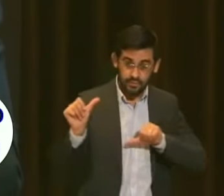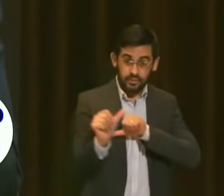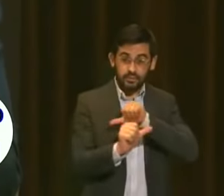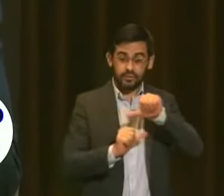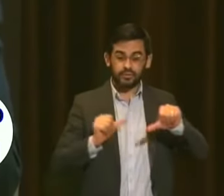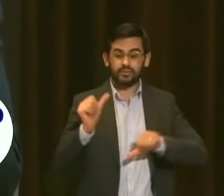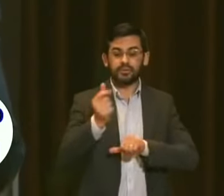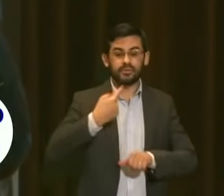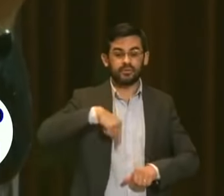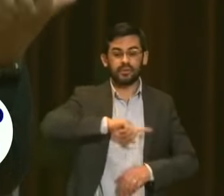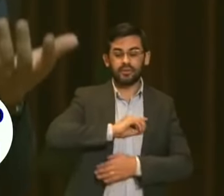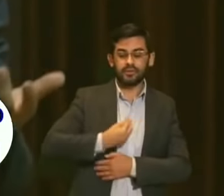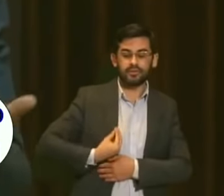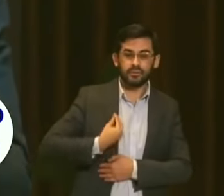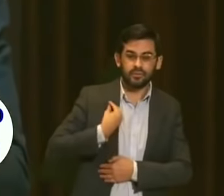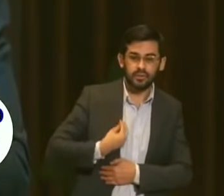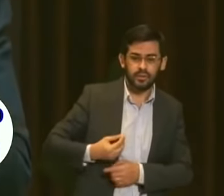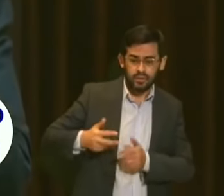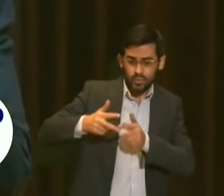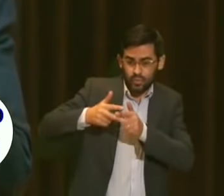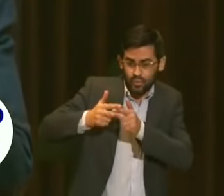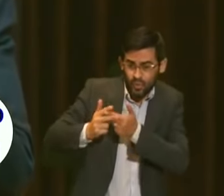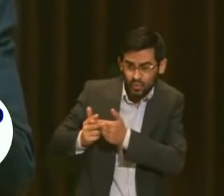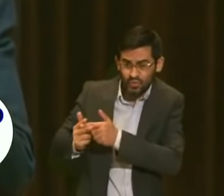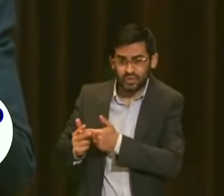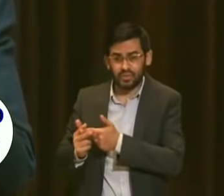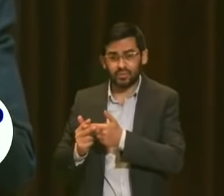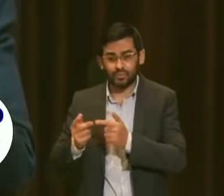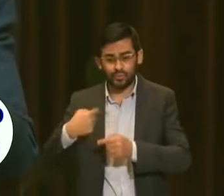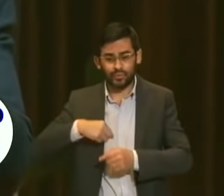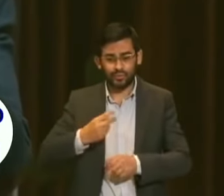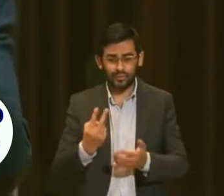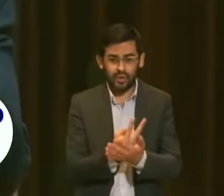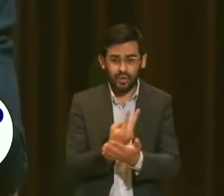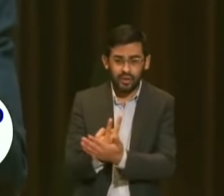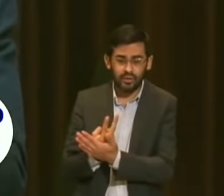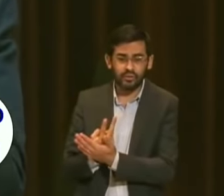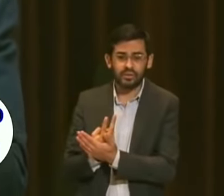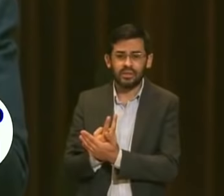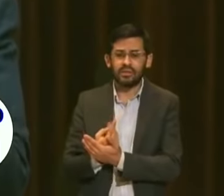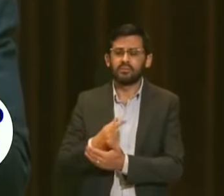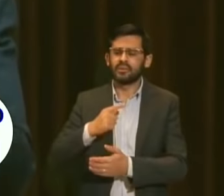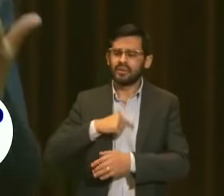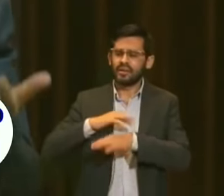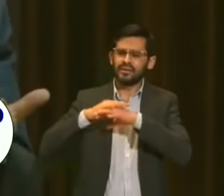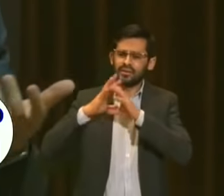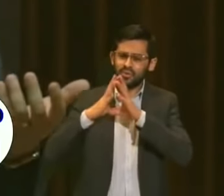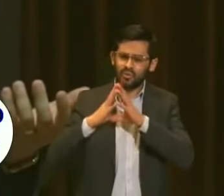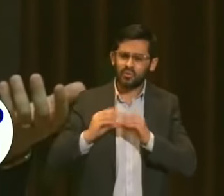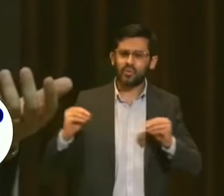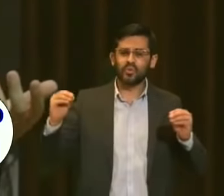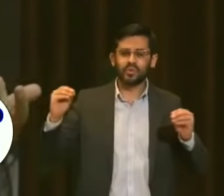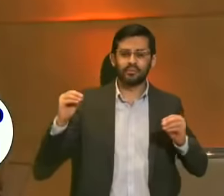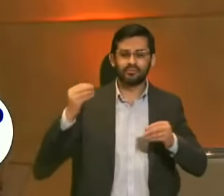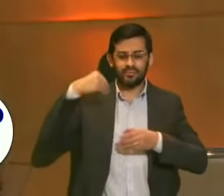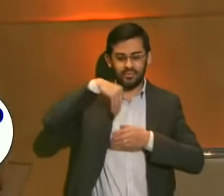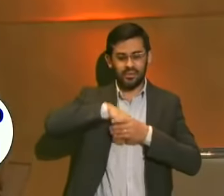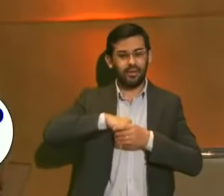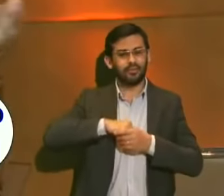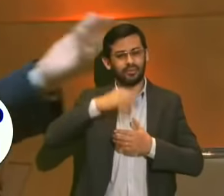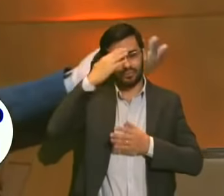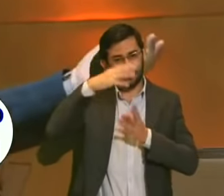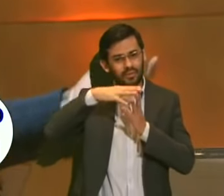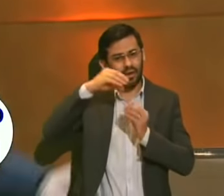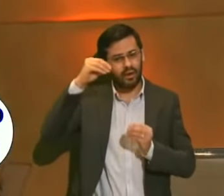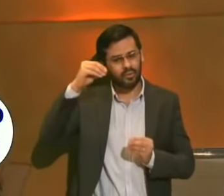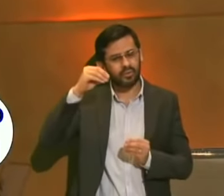transformação na nossa vida, reparação dos nossos erros, para que haja cura interior e exterior. E esse